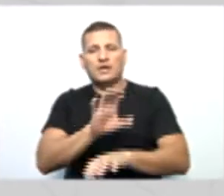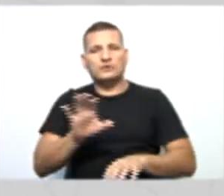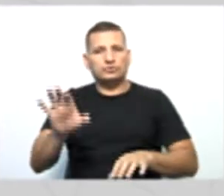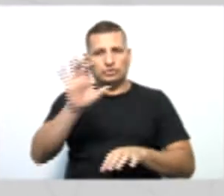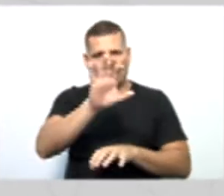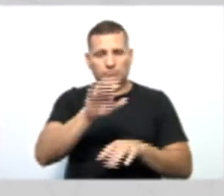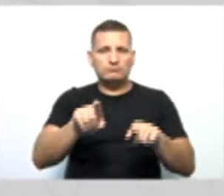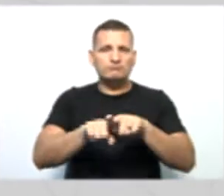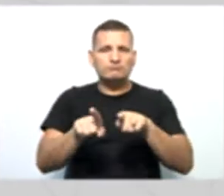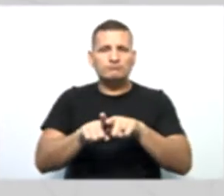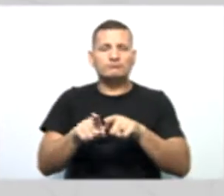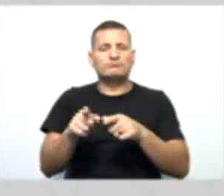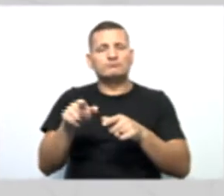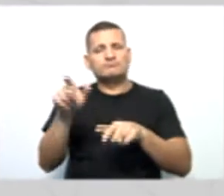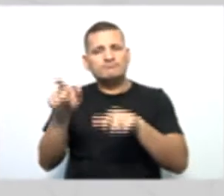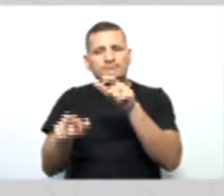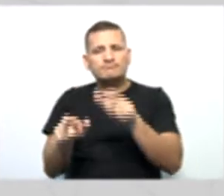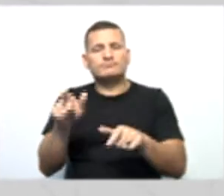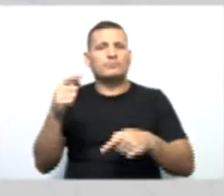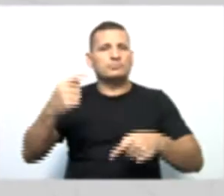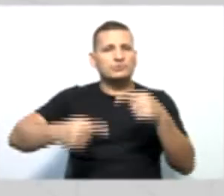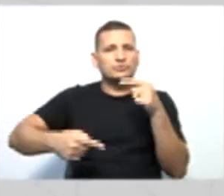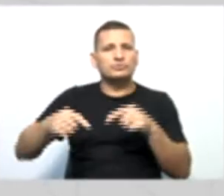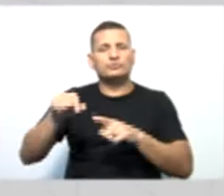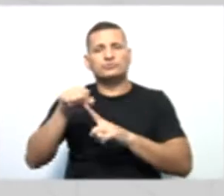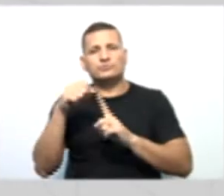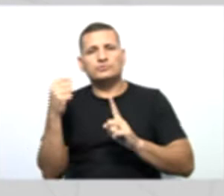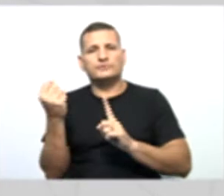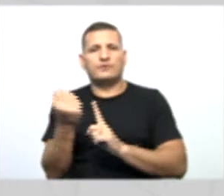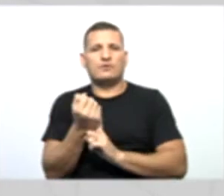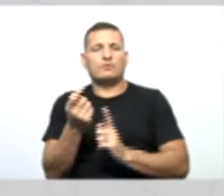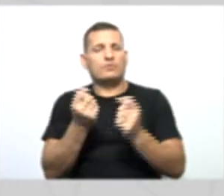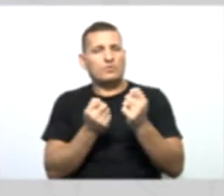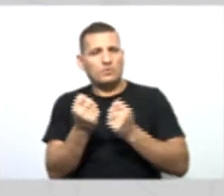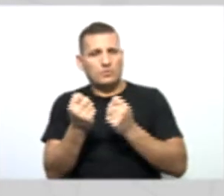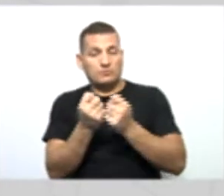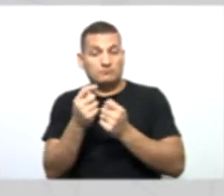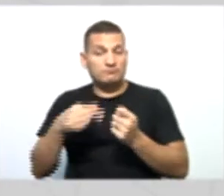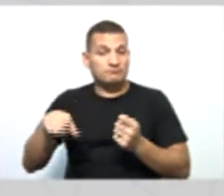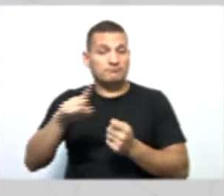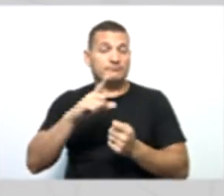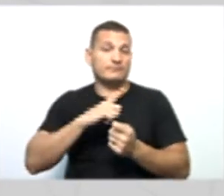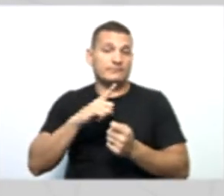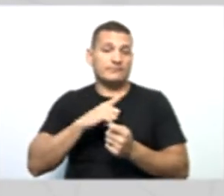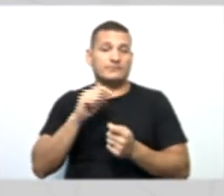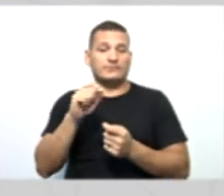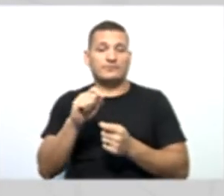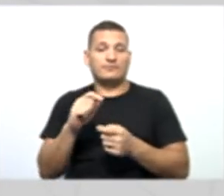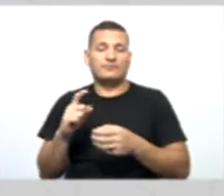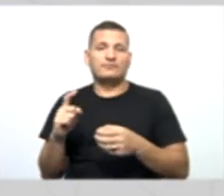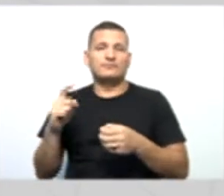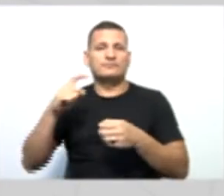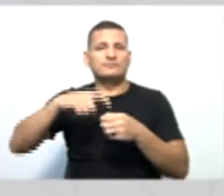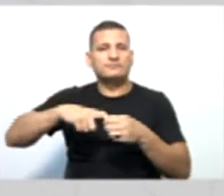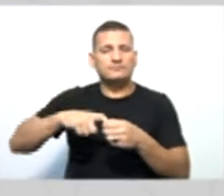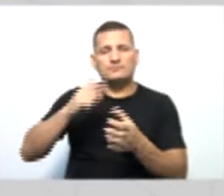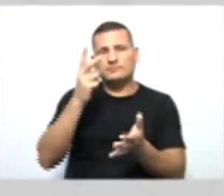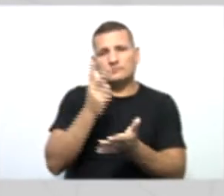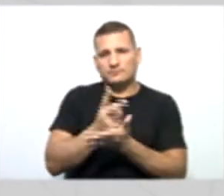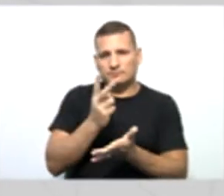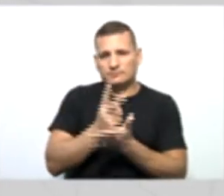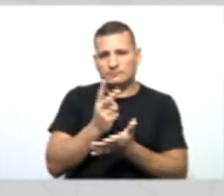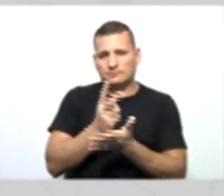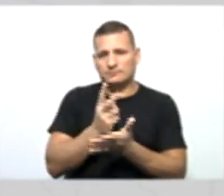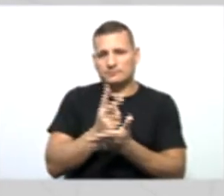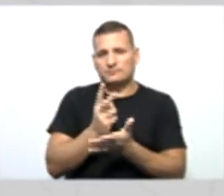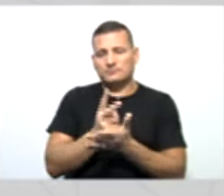agentes econômicos, políticos, sociais, que apresentam vínculos com o mesmo conjunto